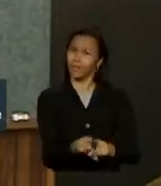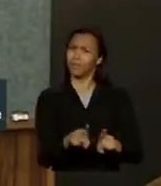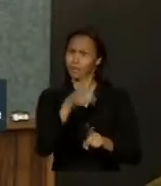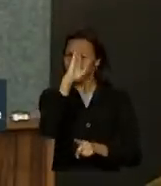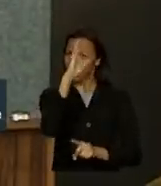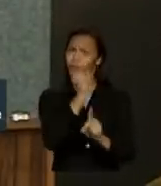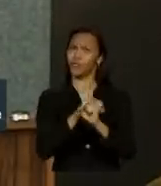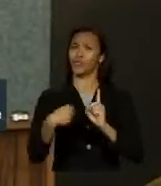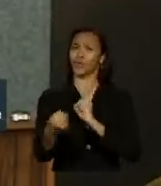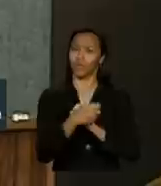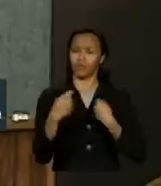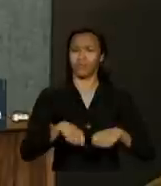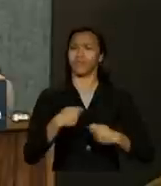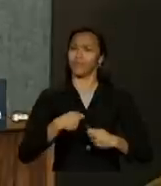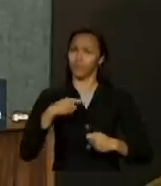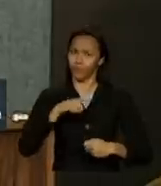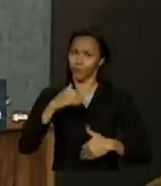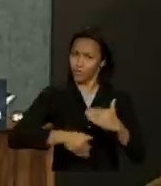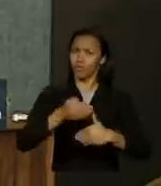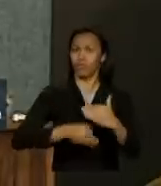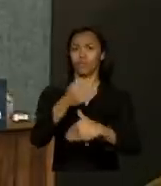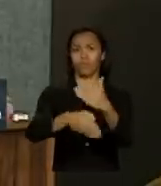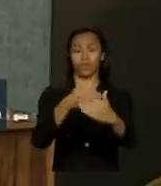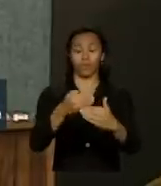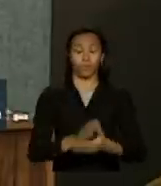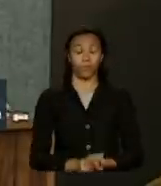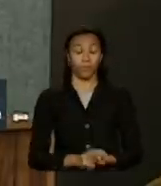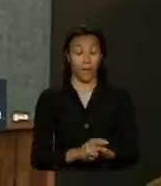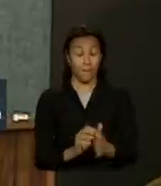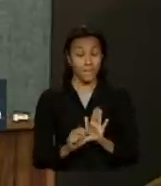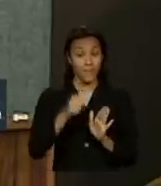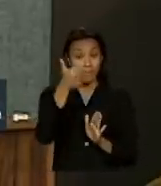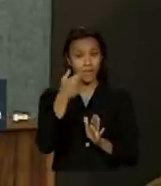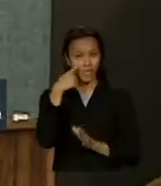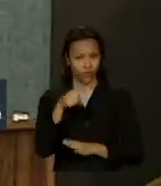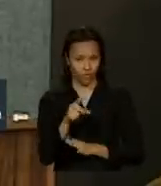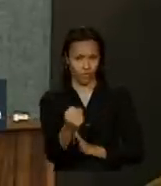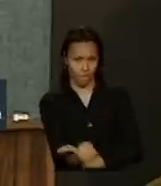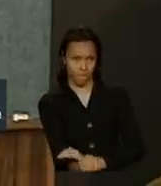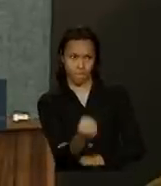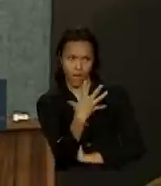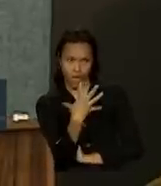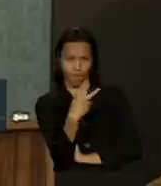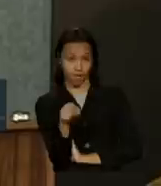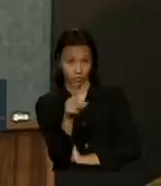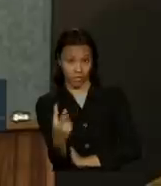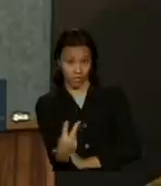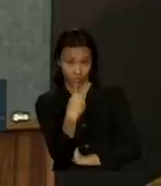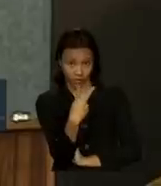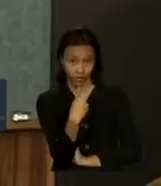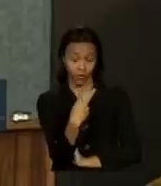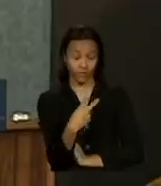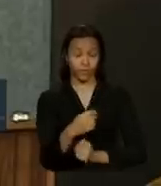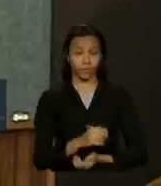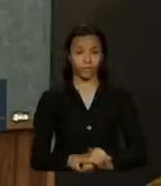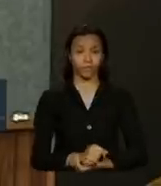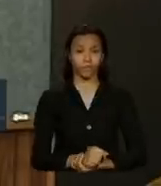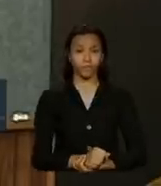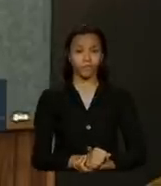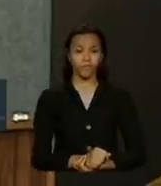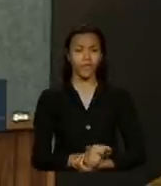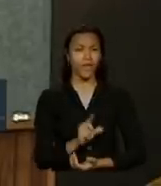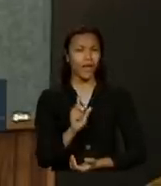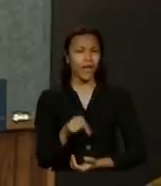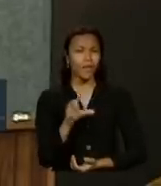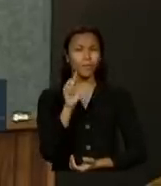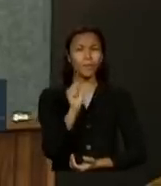que haja uma evolução a primeira transparência que eu vou colocar eh é um